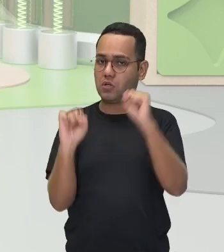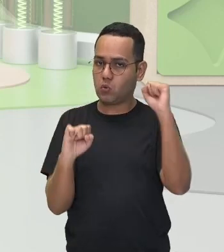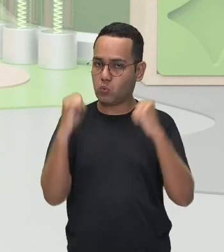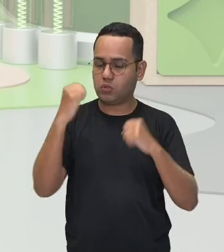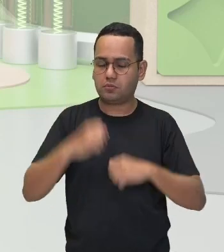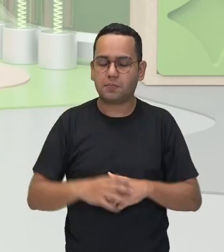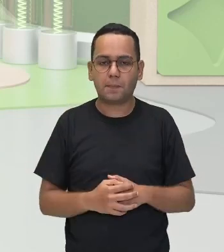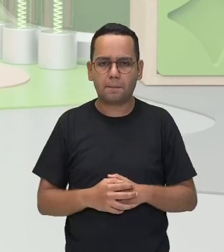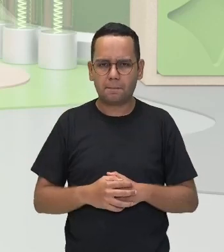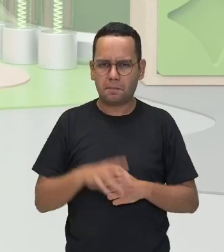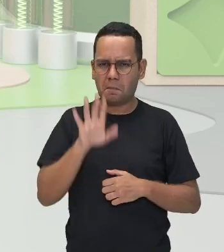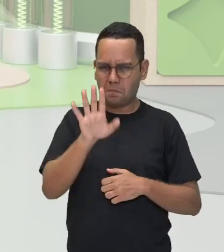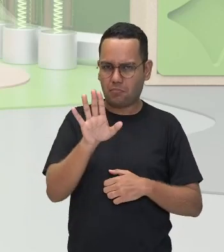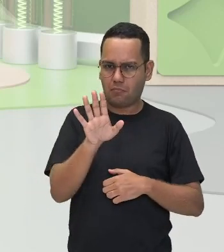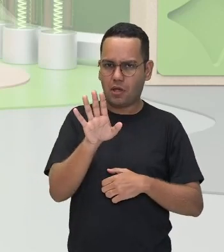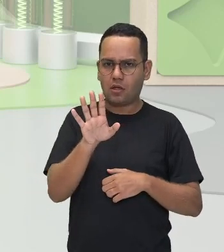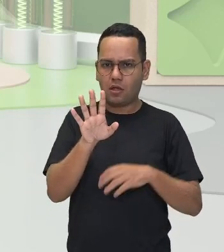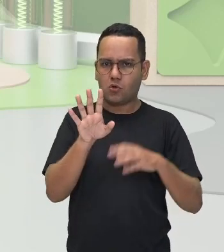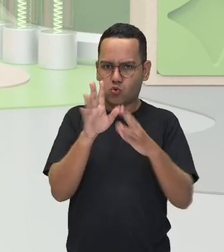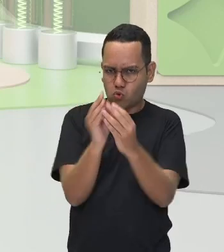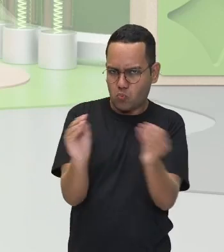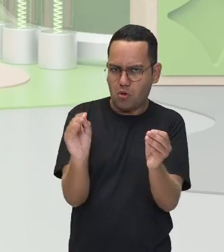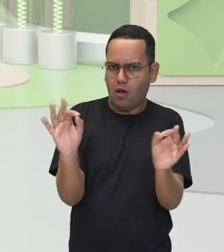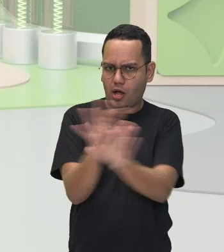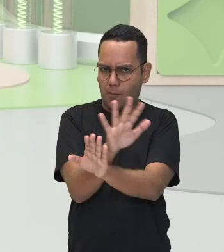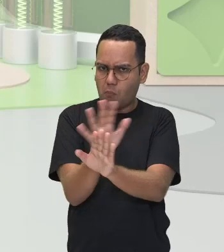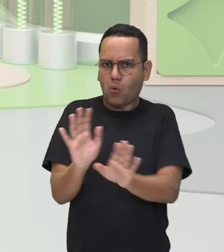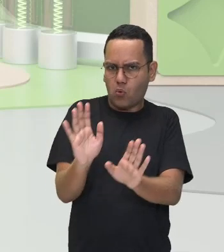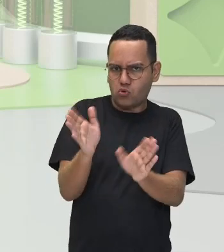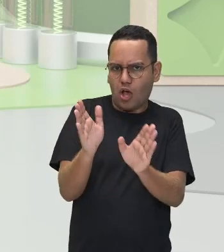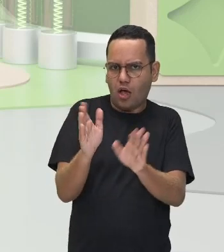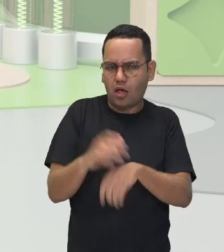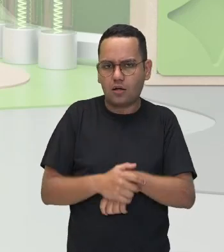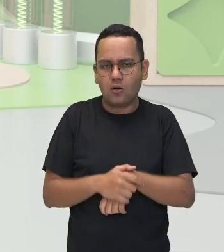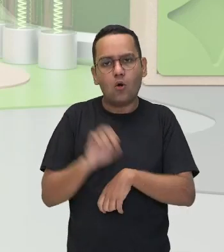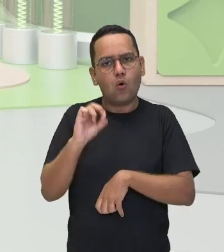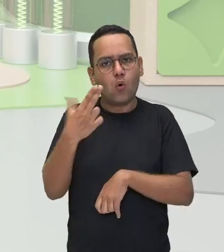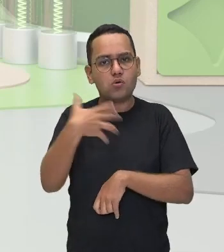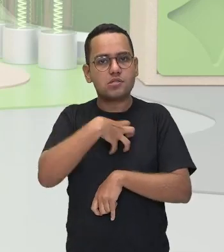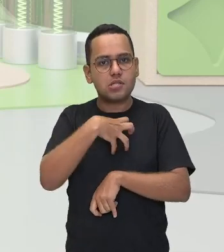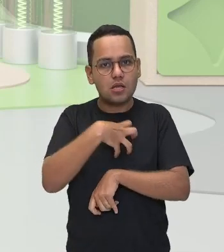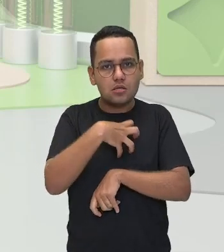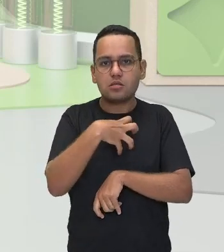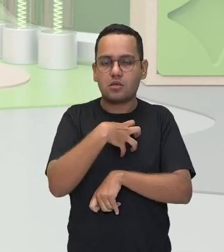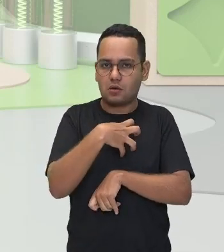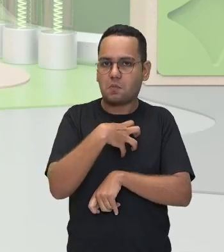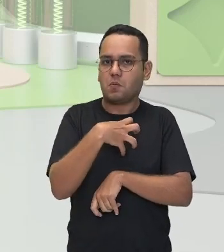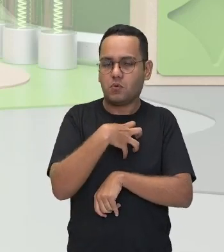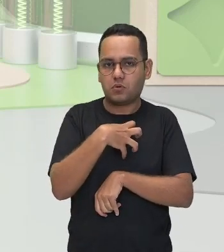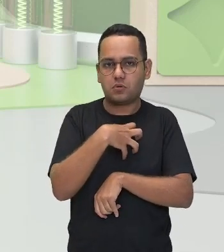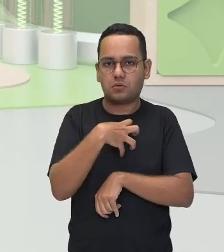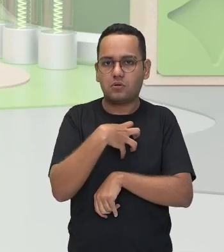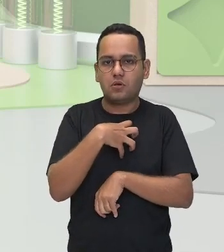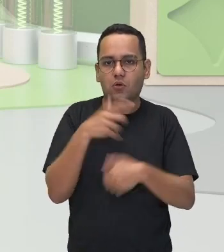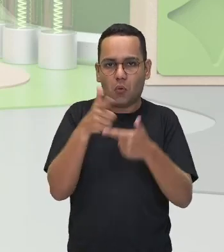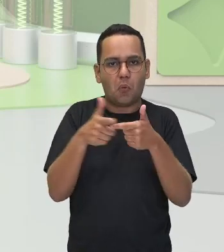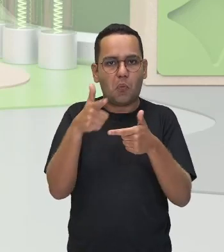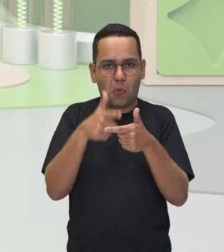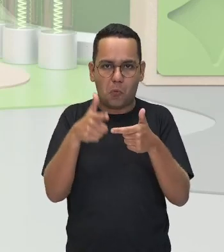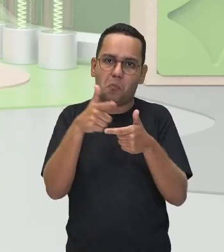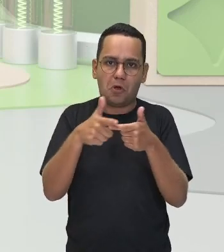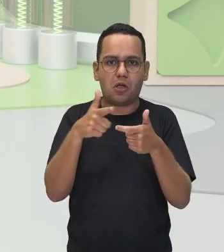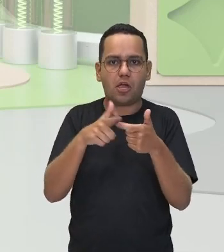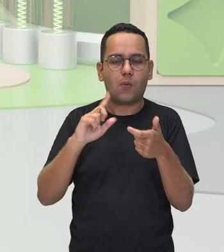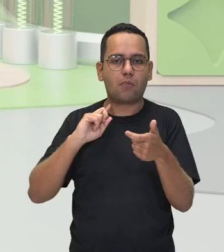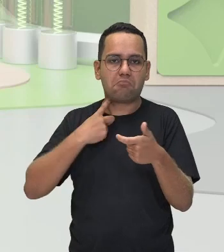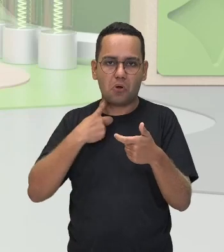isso acabou no nosso dia a dia? Até hoje, será se nós sentimos aí o quanto que essa poluição atmosférica afeta